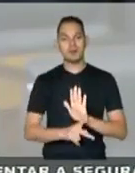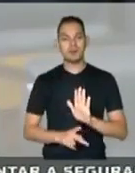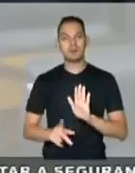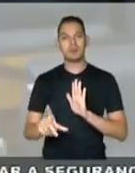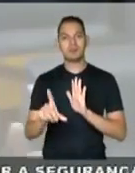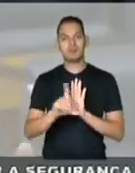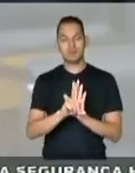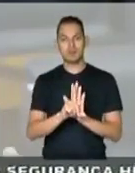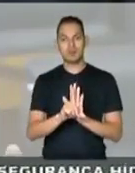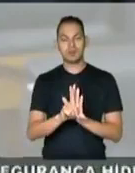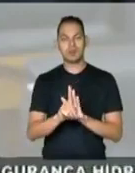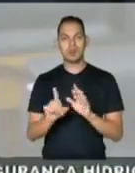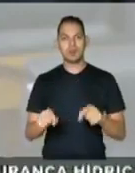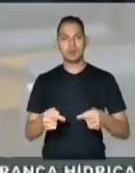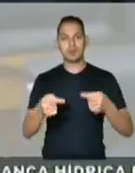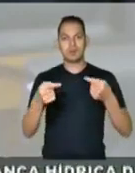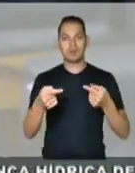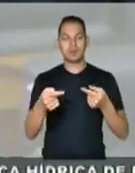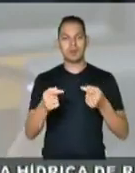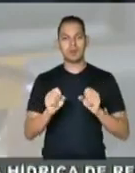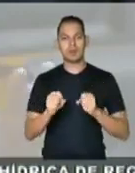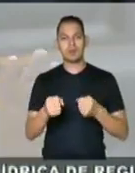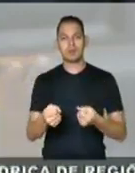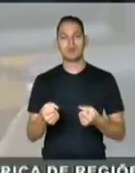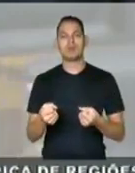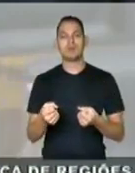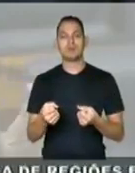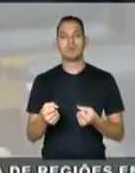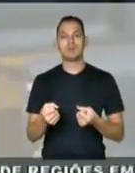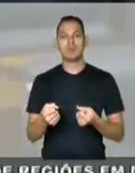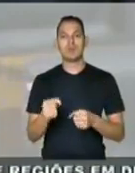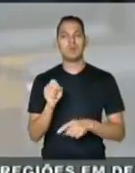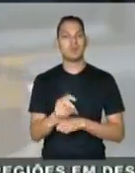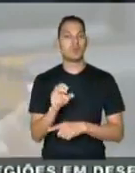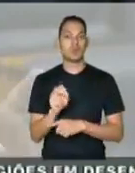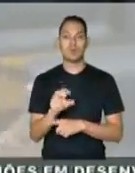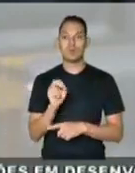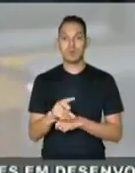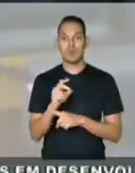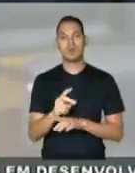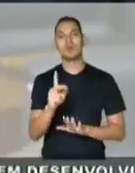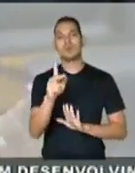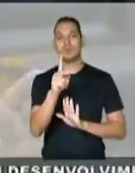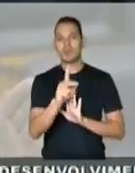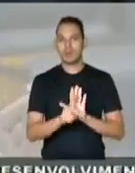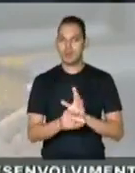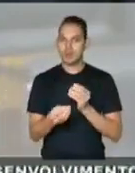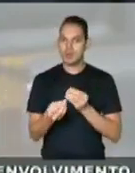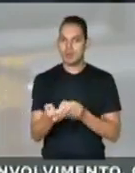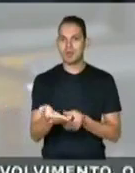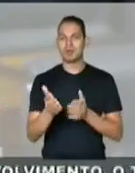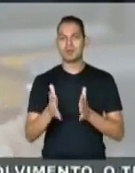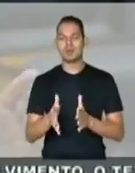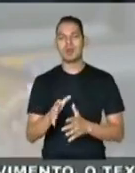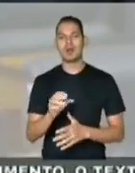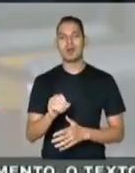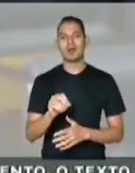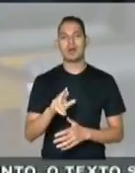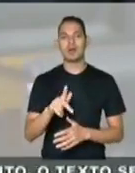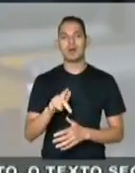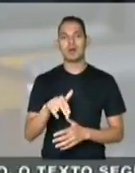lei para contrapor os defensivos dos agrotóxicos. Entramos com um projeto valorizando os